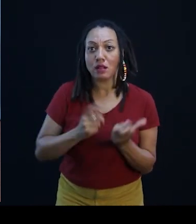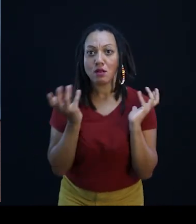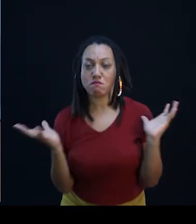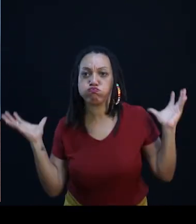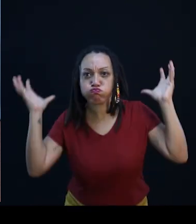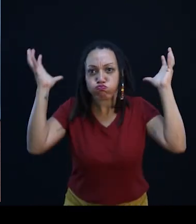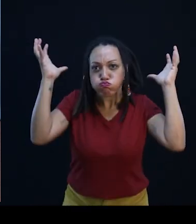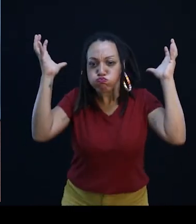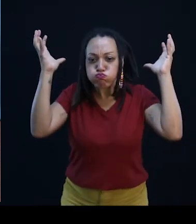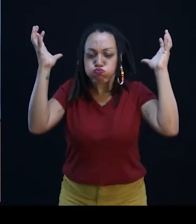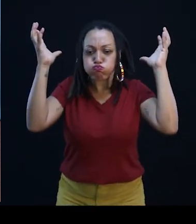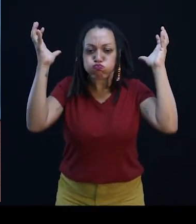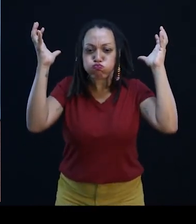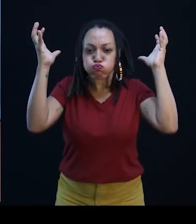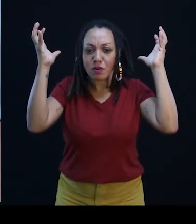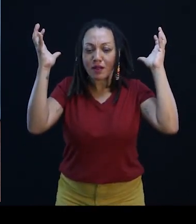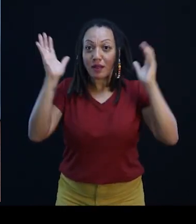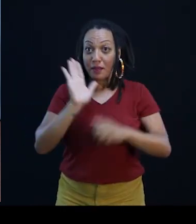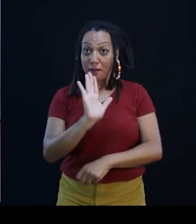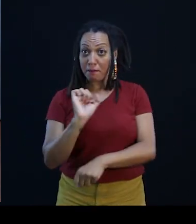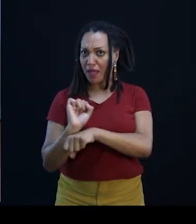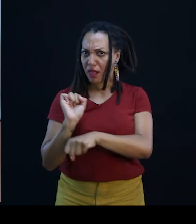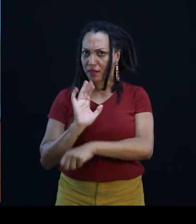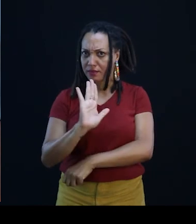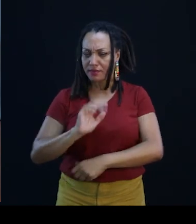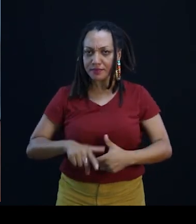com a trouxa desse tamanho.